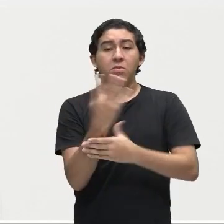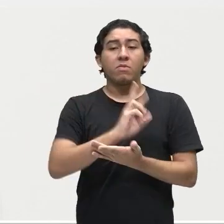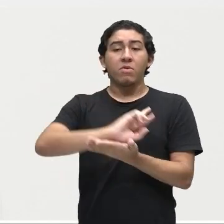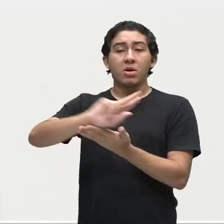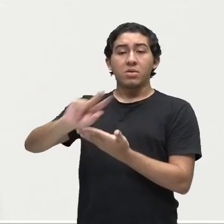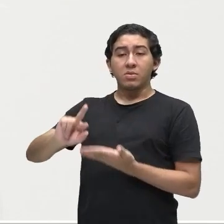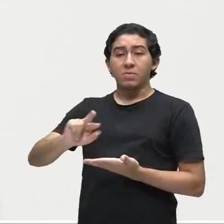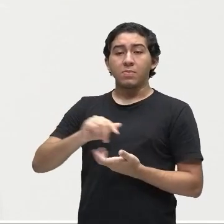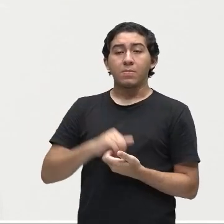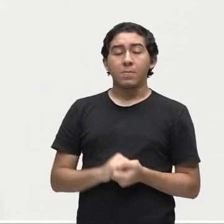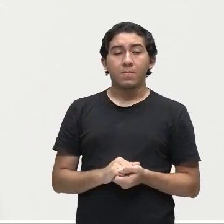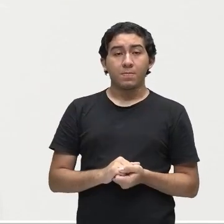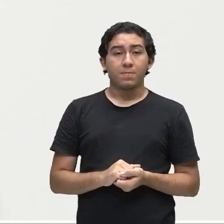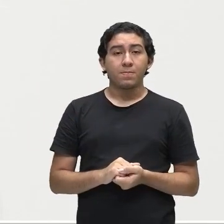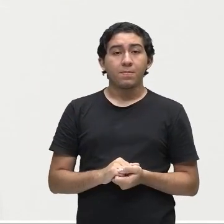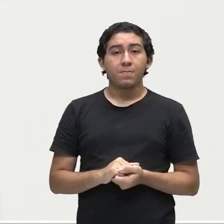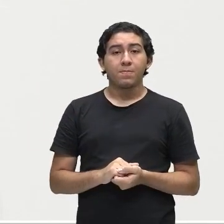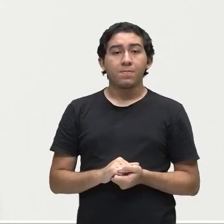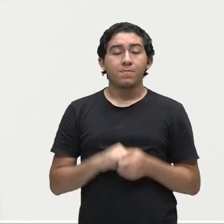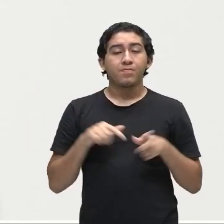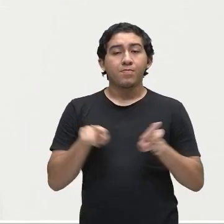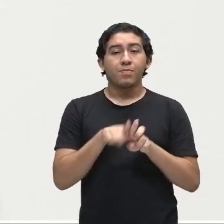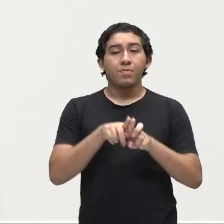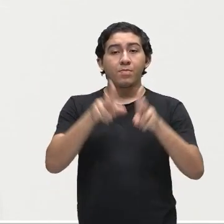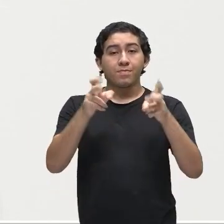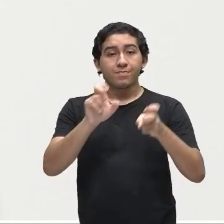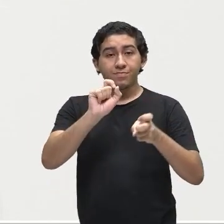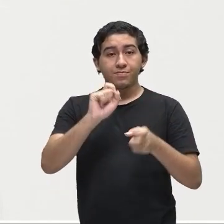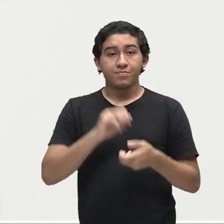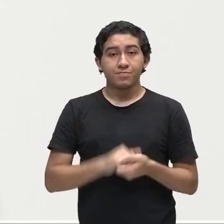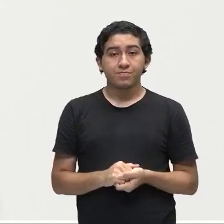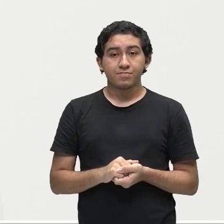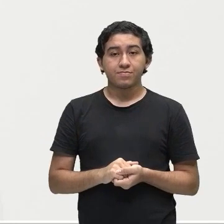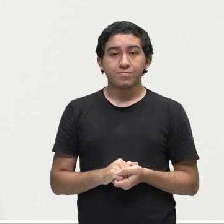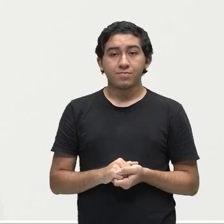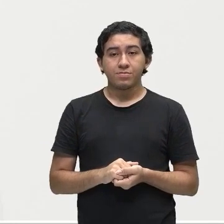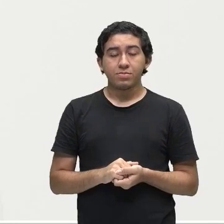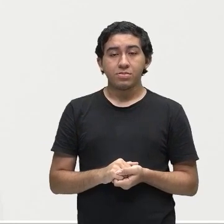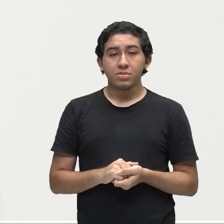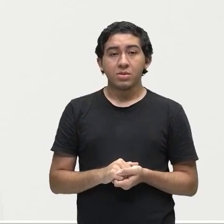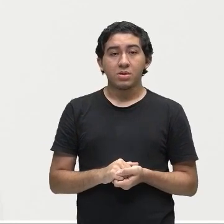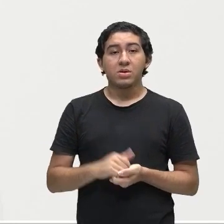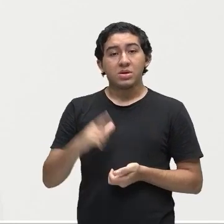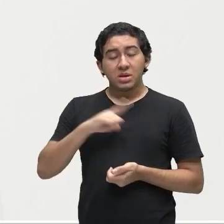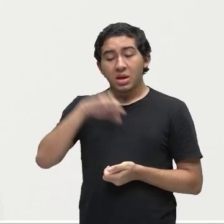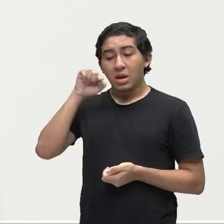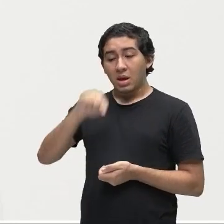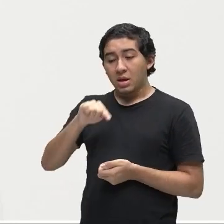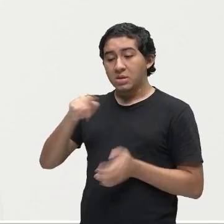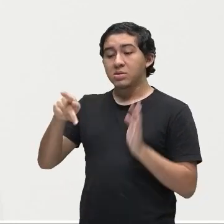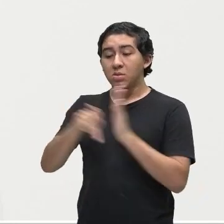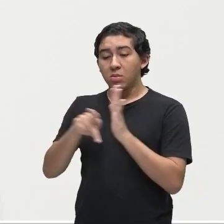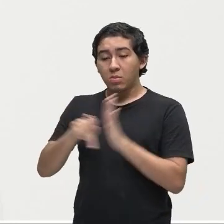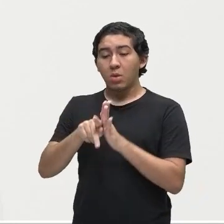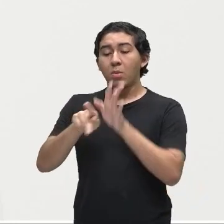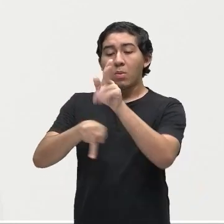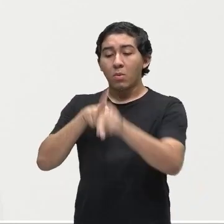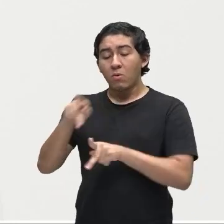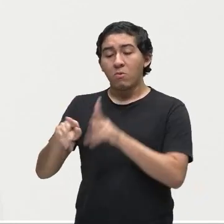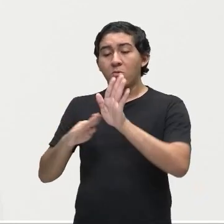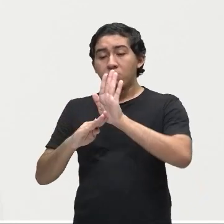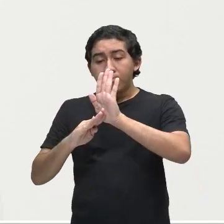Vamos ver também, olha só, que o crescimento demográfico e novas técnicas utilizadas na agricultura